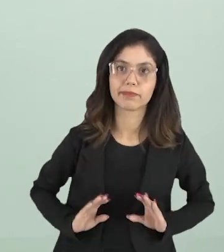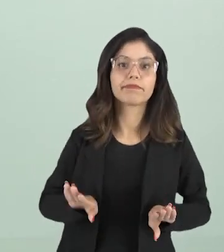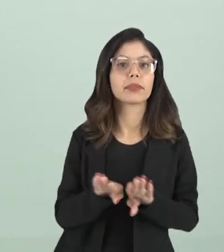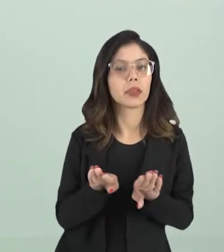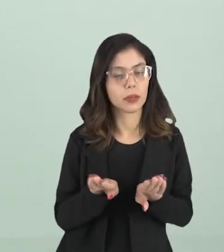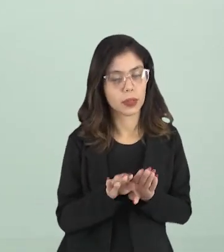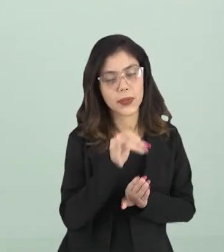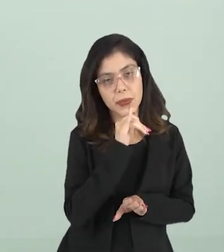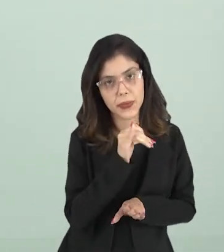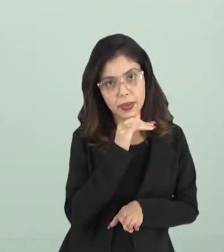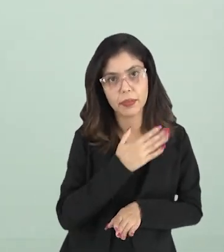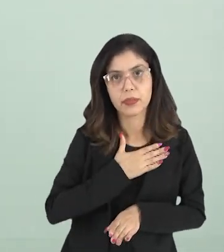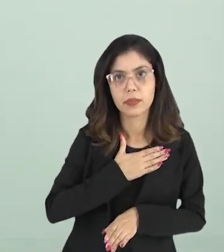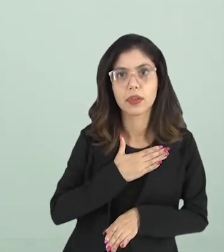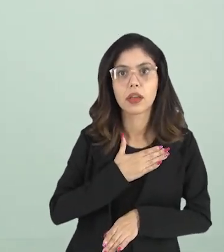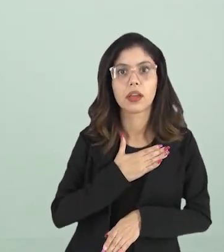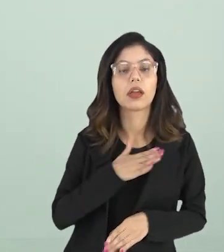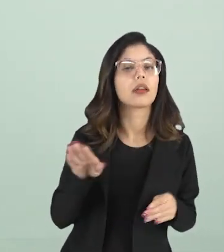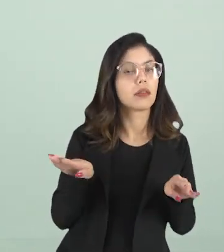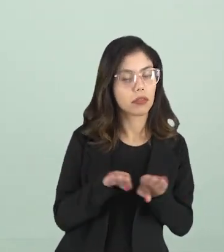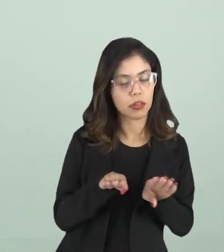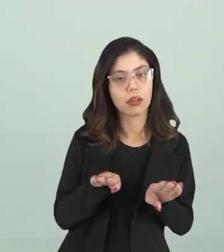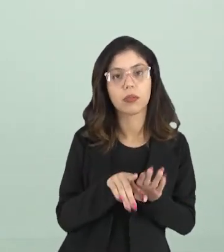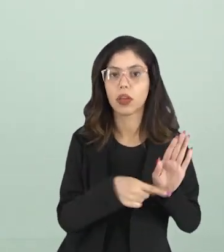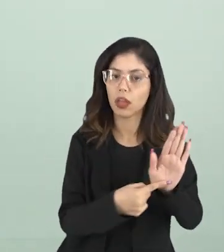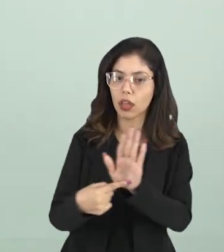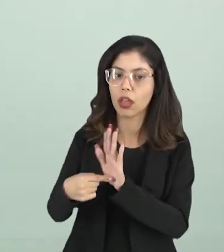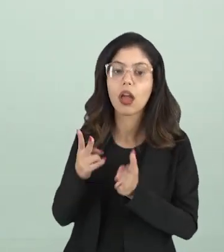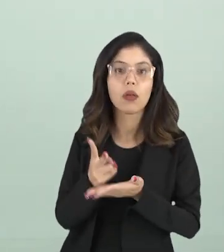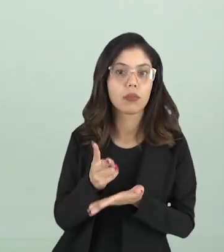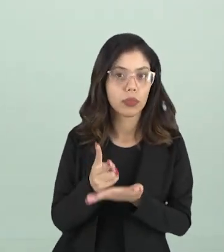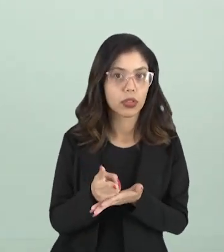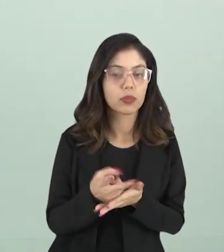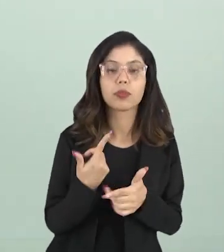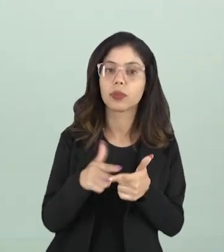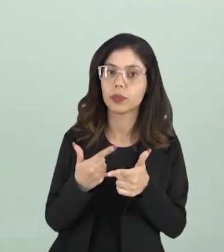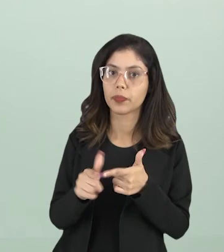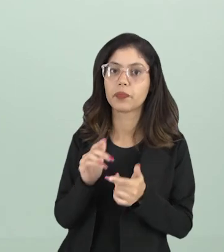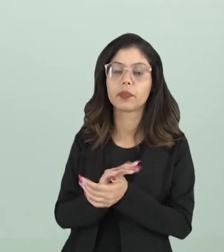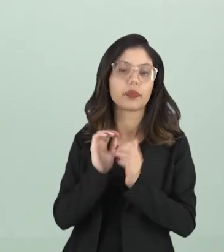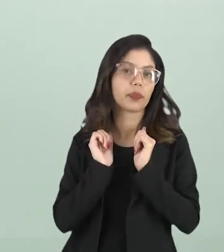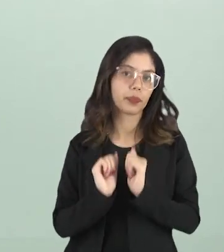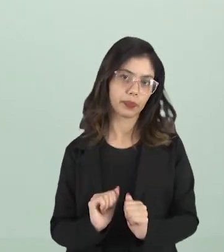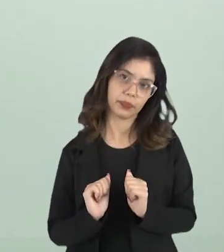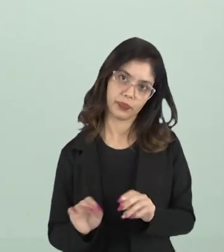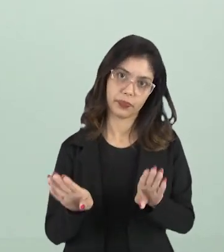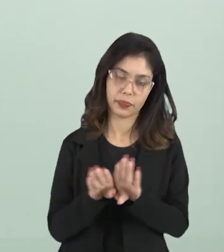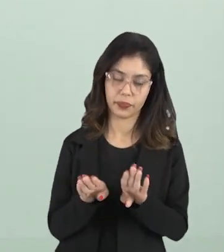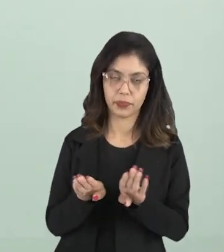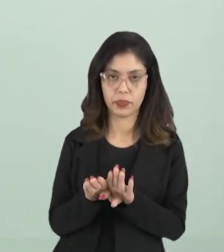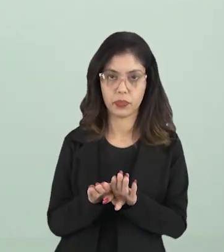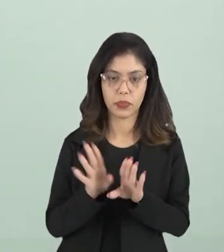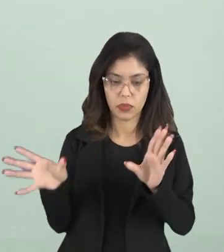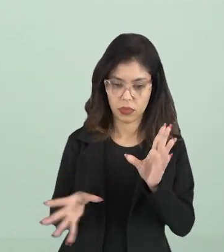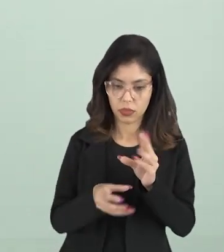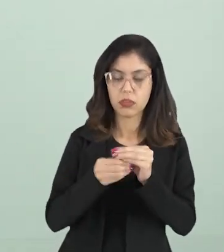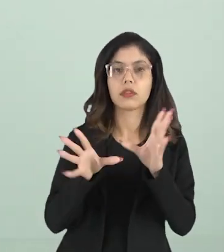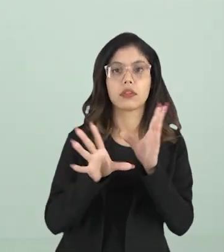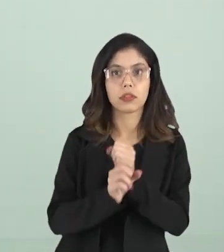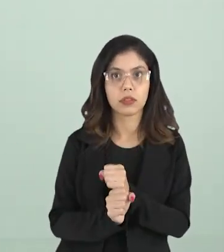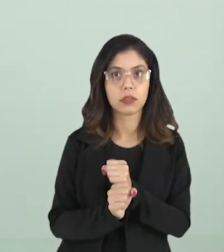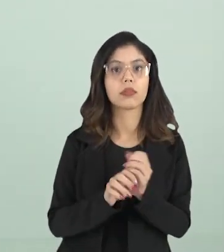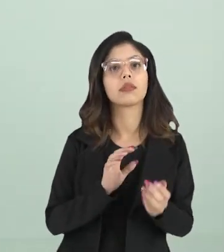exemplo de mim, também estão apresentando o mesmo problema. Então podemos somar